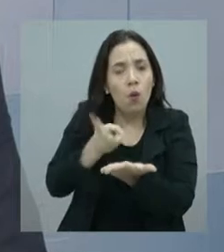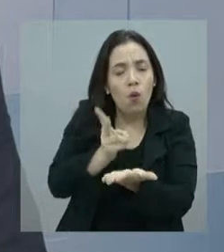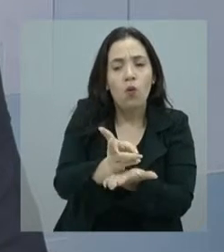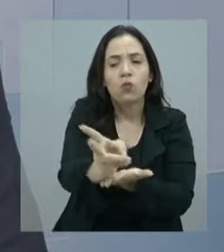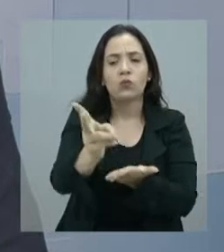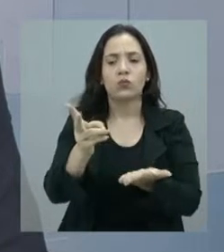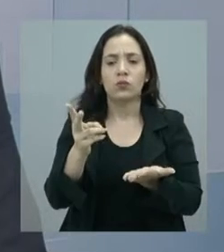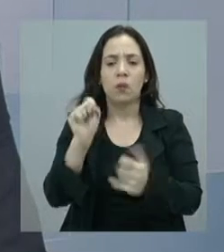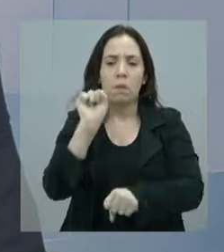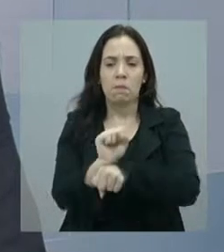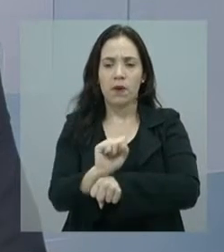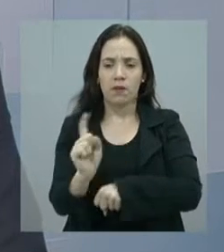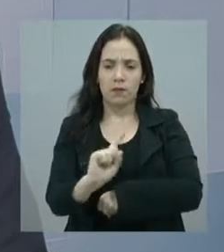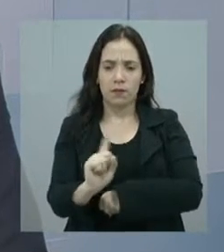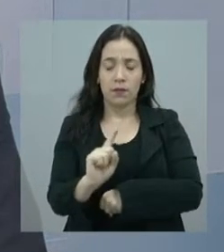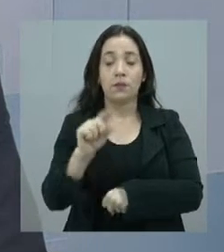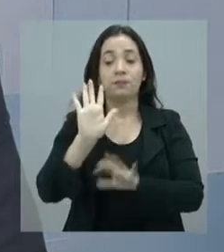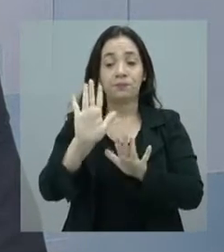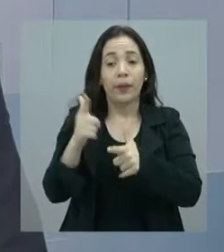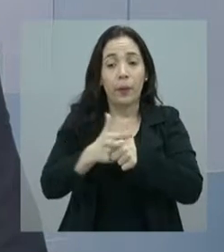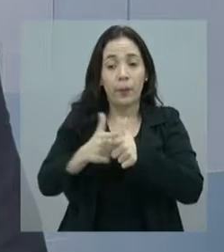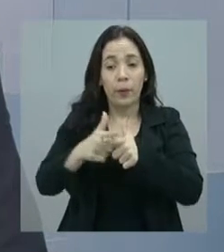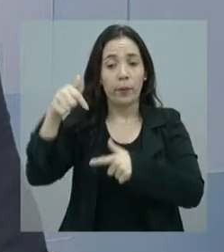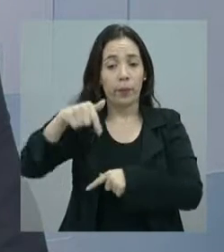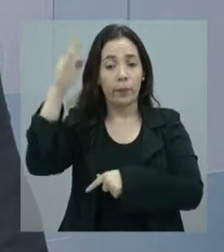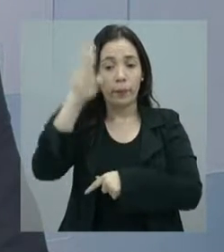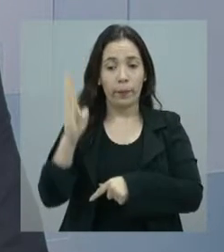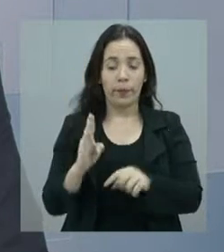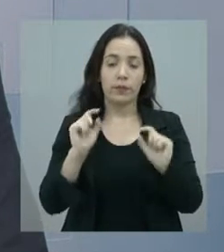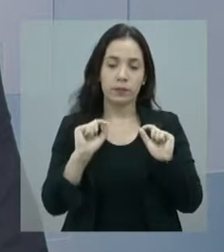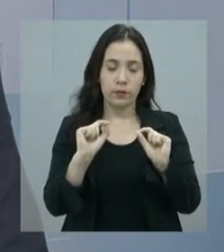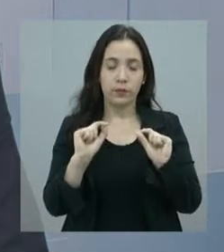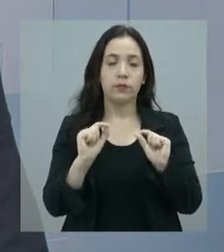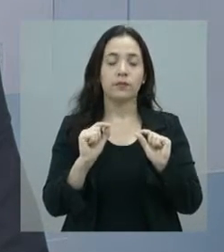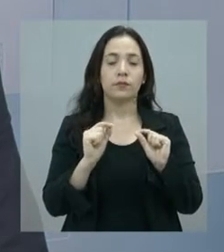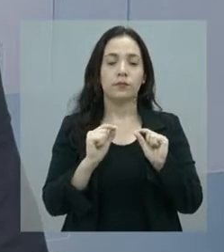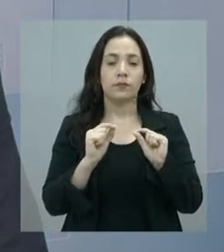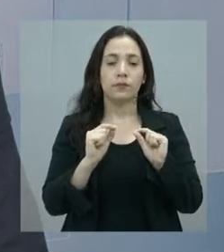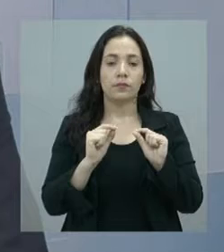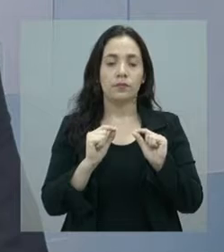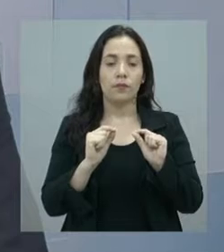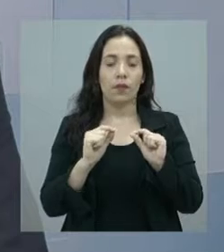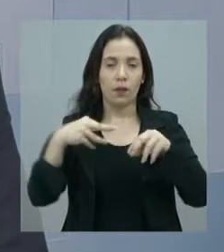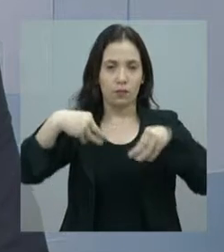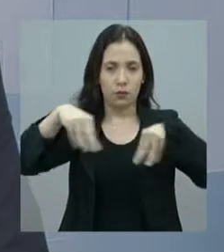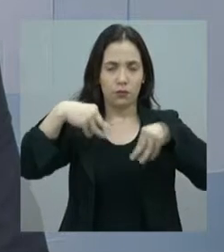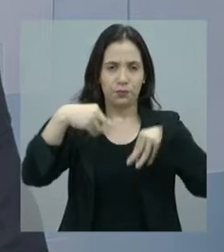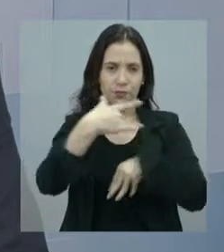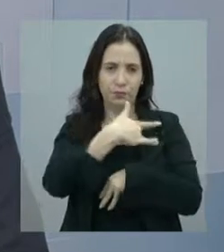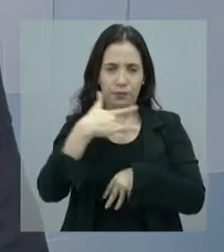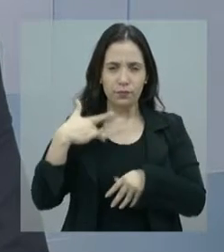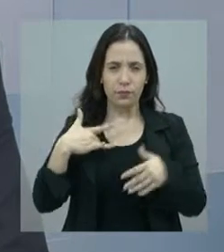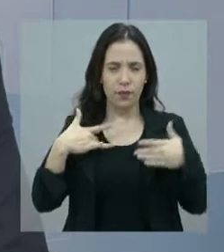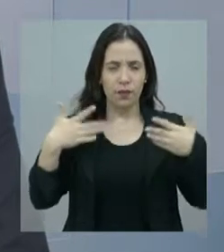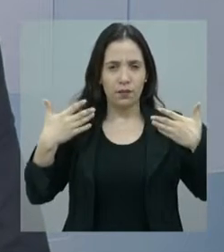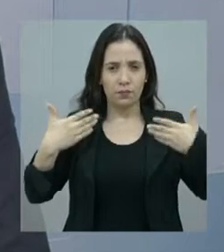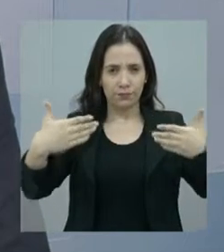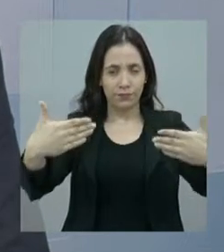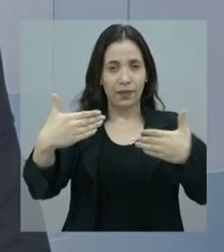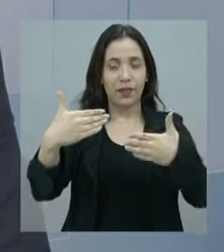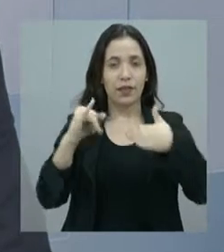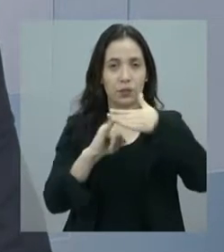dos problemas no Brasil é que o MEC, através do INCA, o Ministério da Saúde, aliás, através do